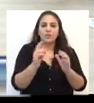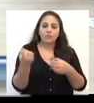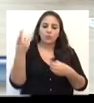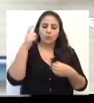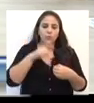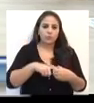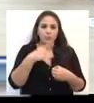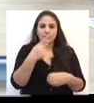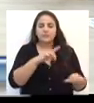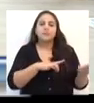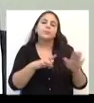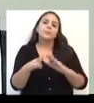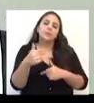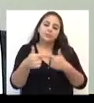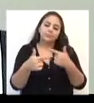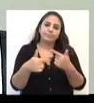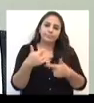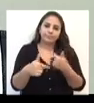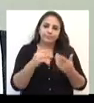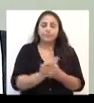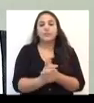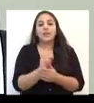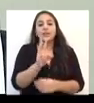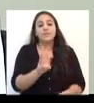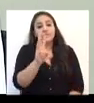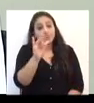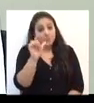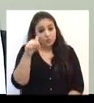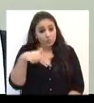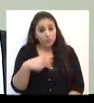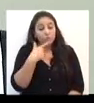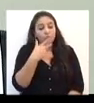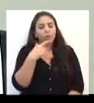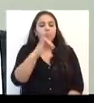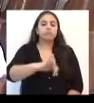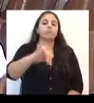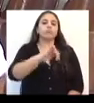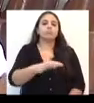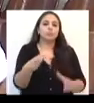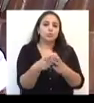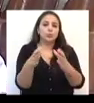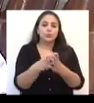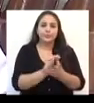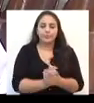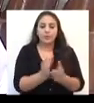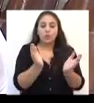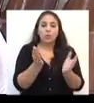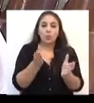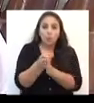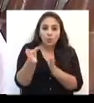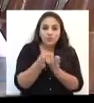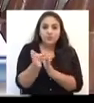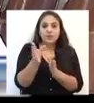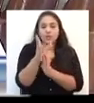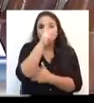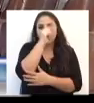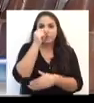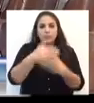reativado nesta semana. Wilson Liu destaca a importância do grupo. O Conselho Municipal de Desenvolvimento é